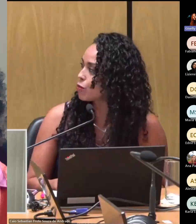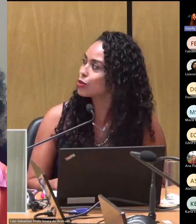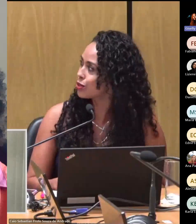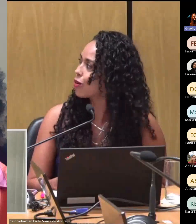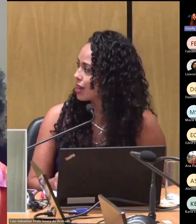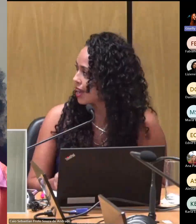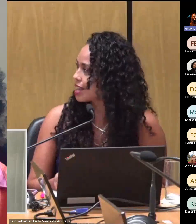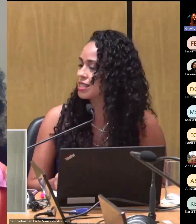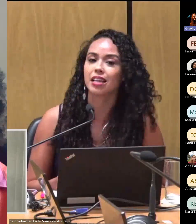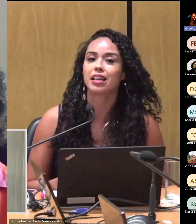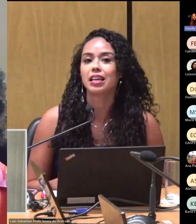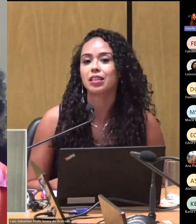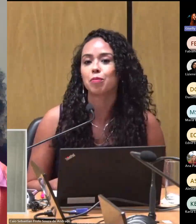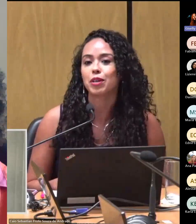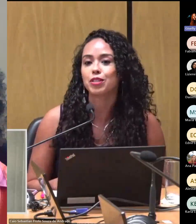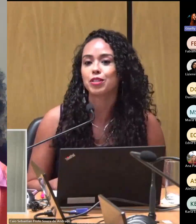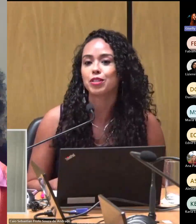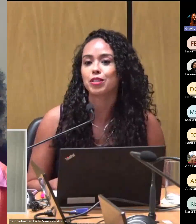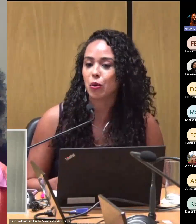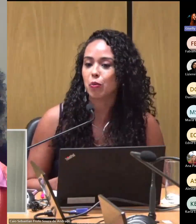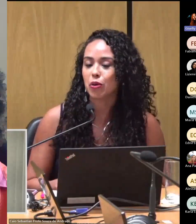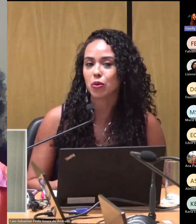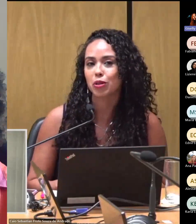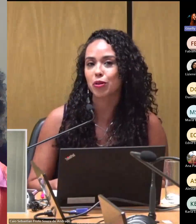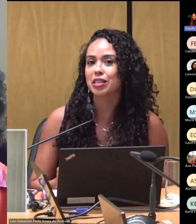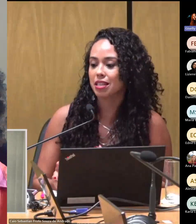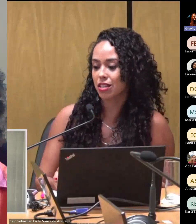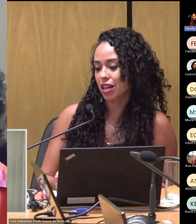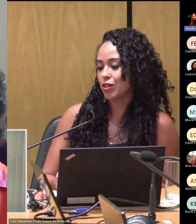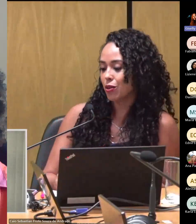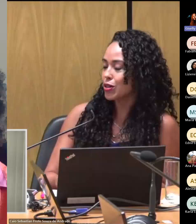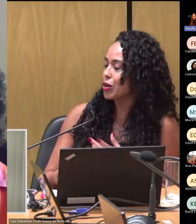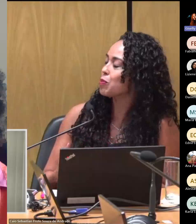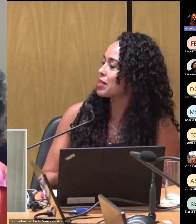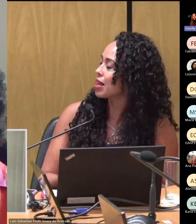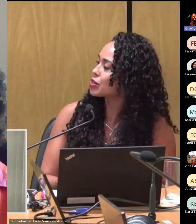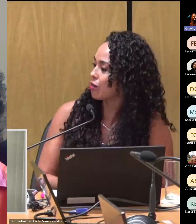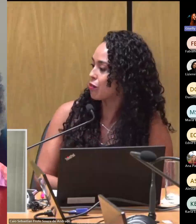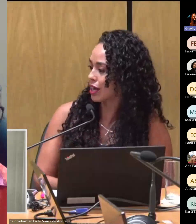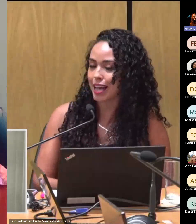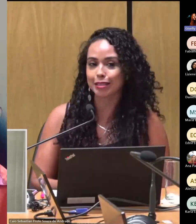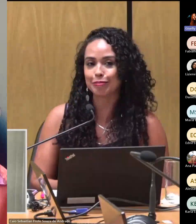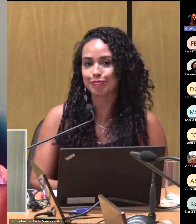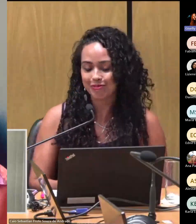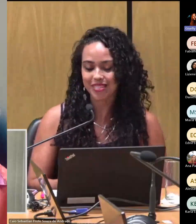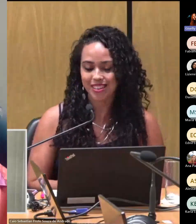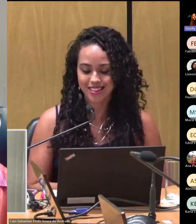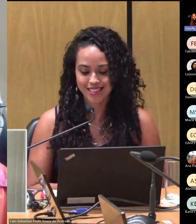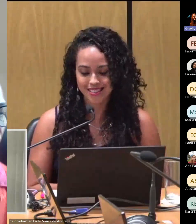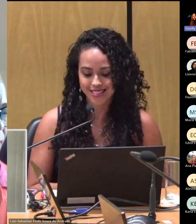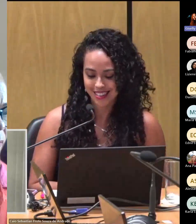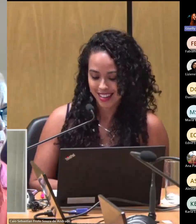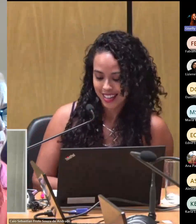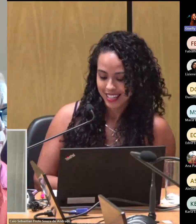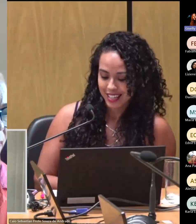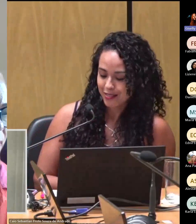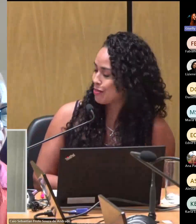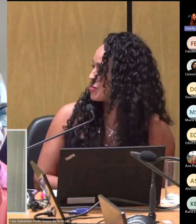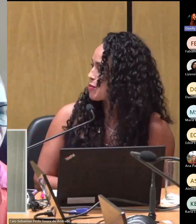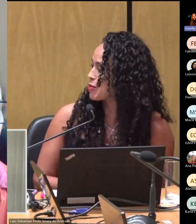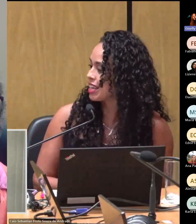E muitos não conhecem então pra gente refletir um pouco sobre todas essas questões nosso passado escravocrata eh